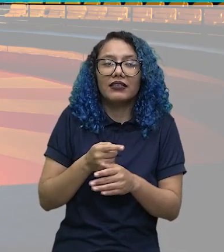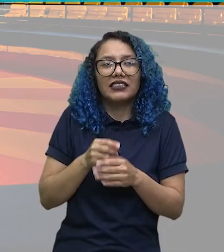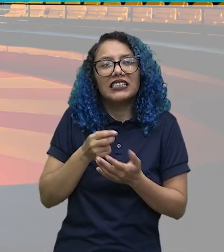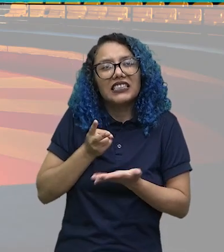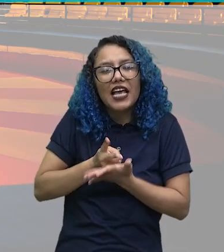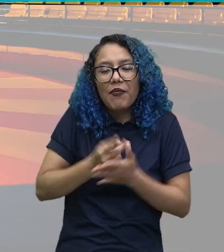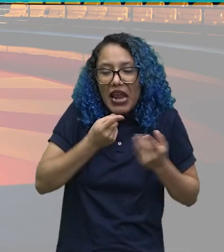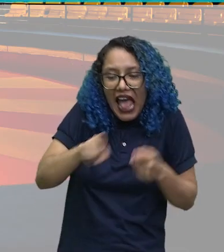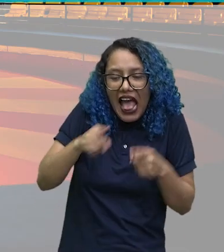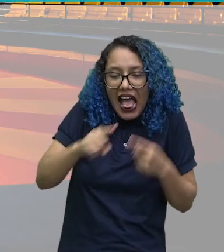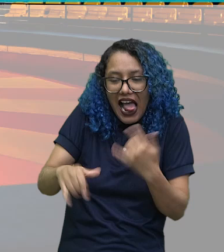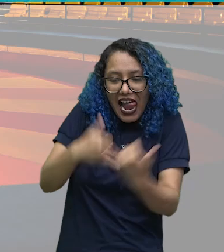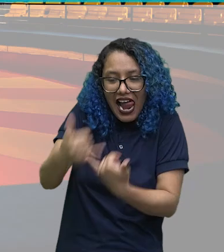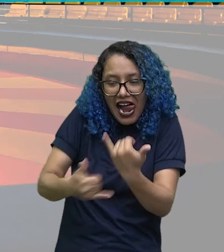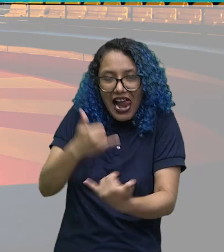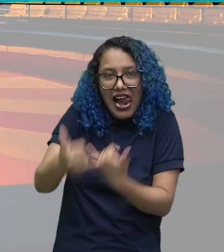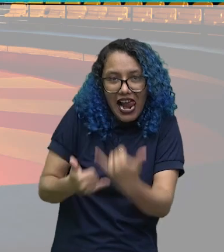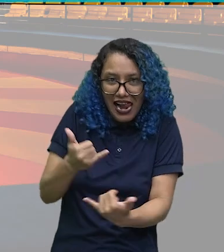das brincadeiras.